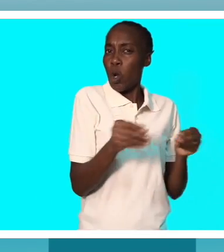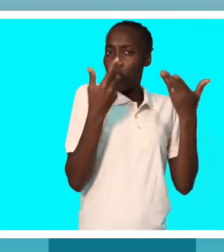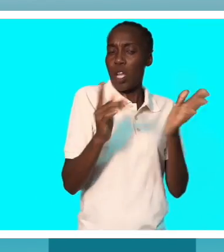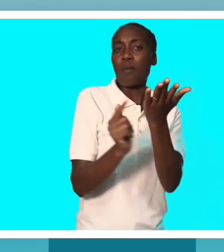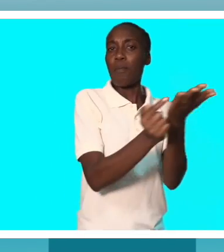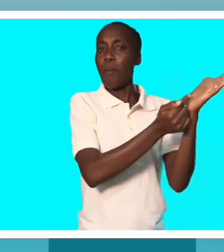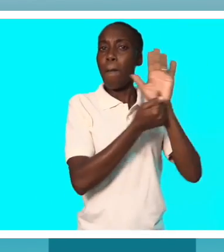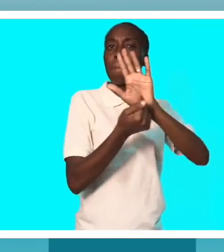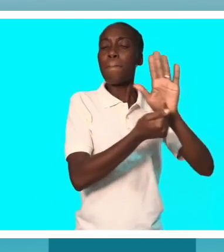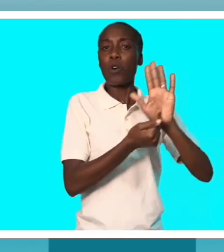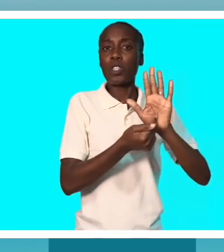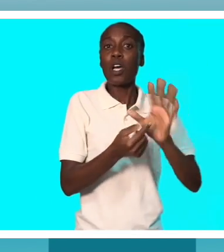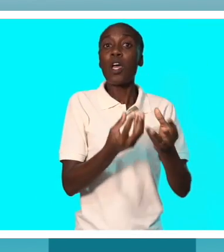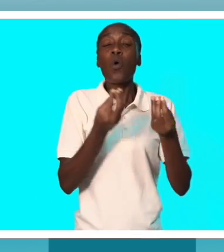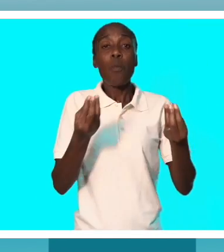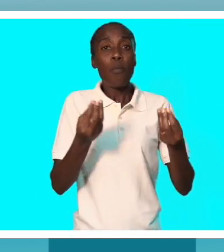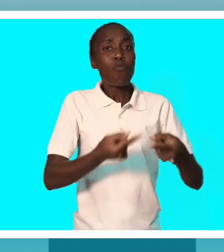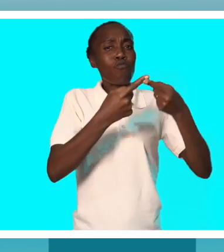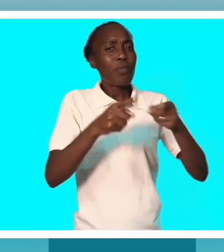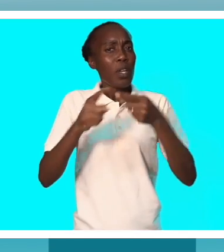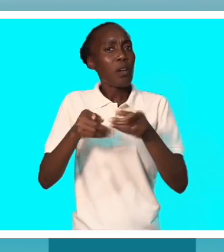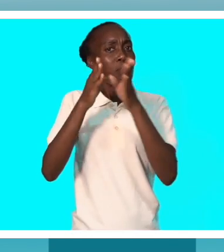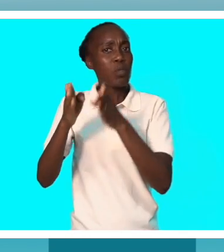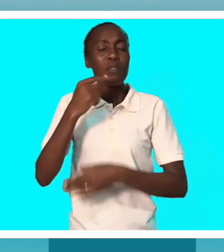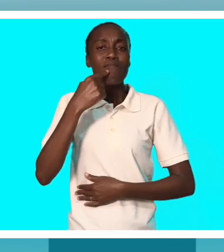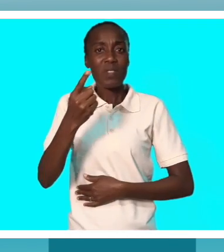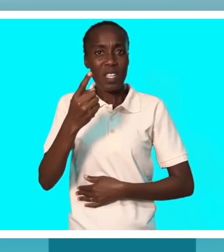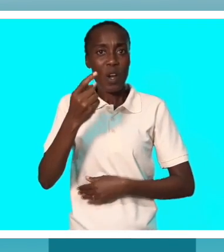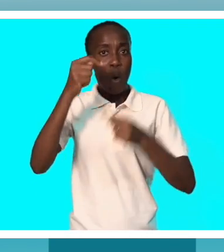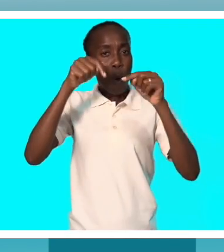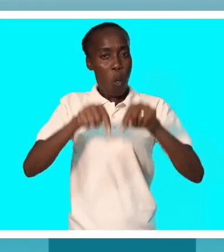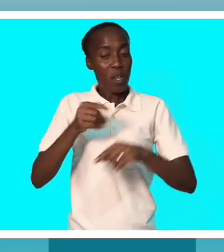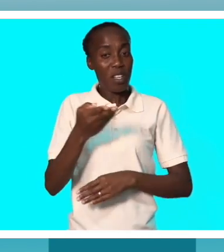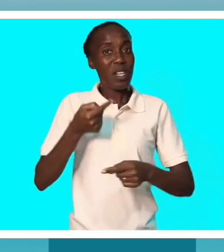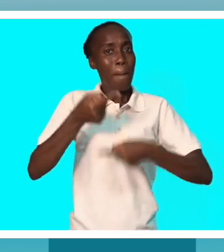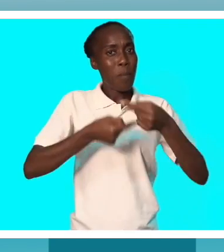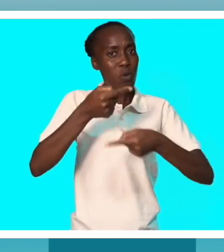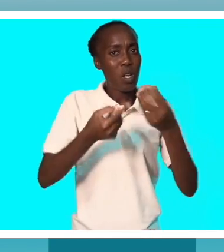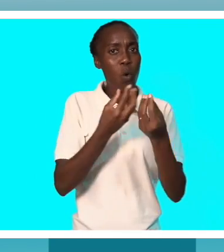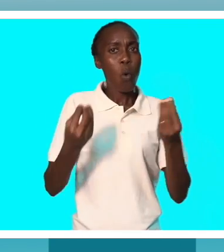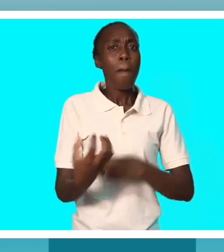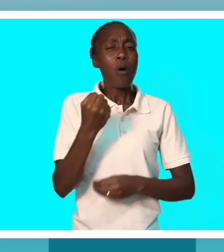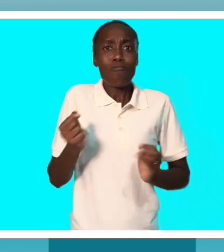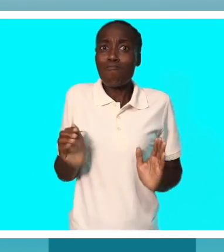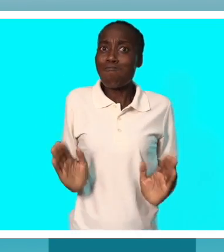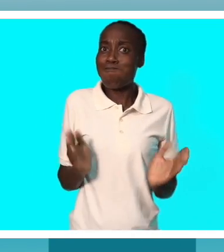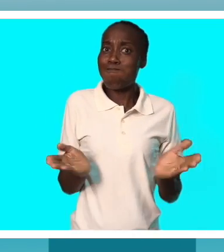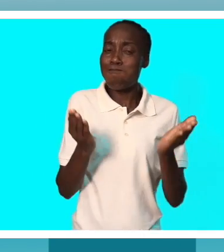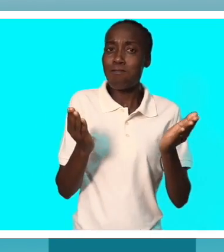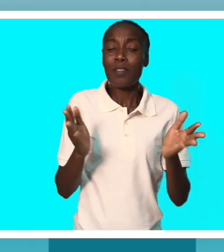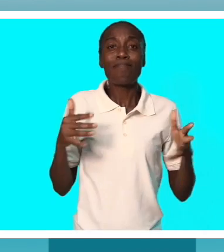destacou. E como várias pessoas dizeram hoje, esse processo de como a gente pode promover